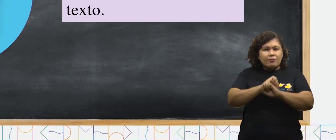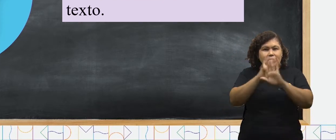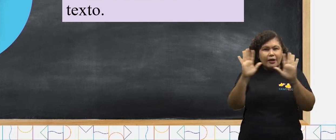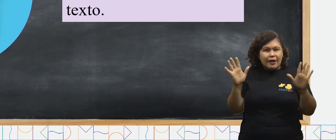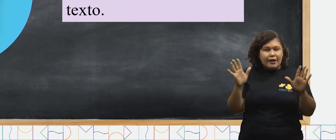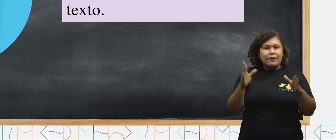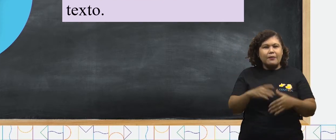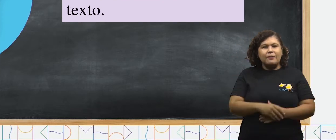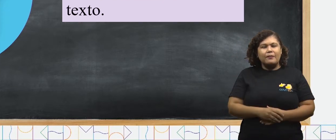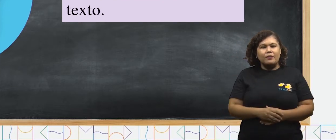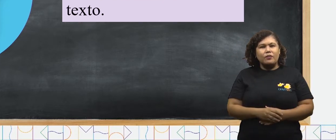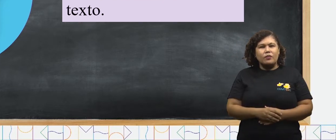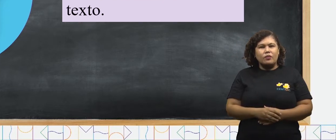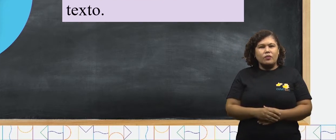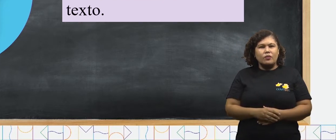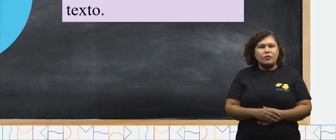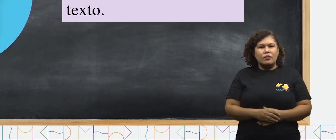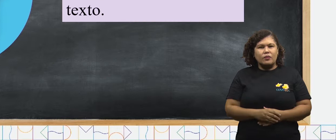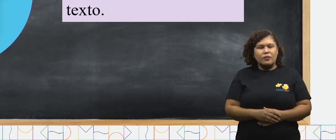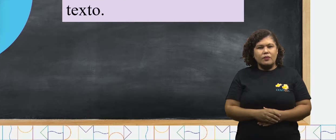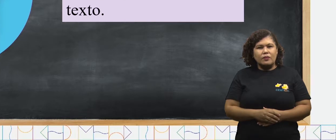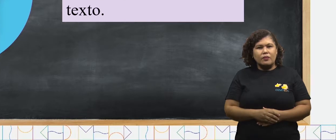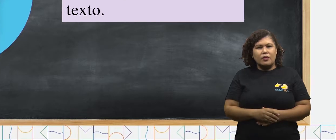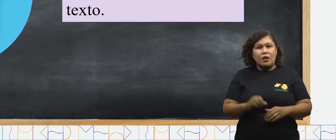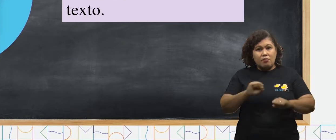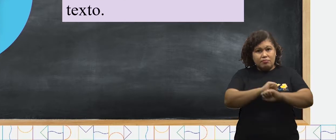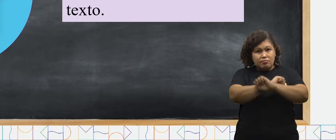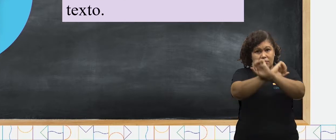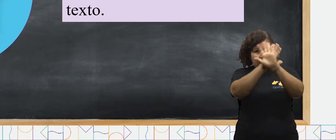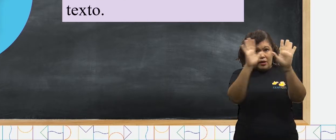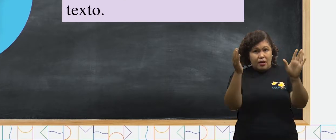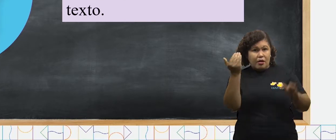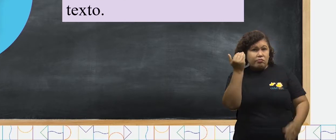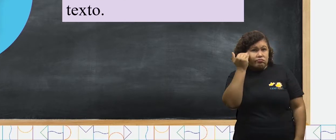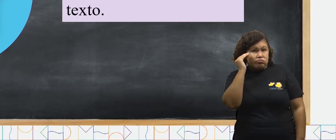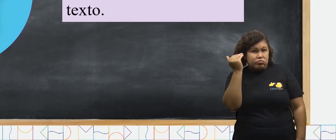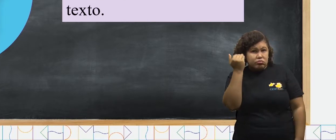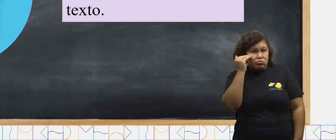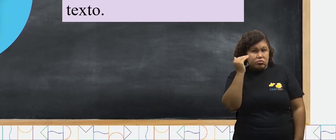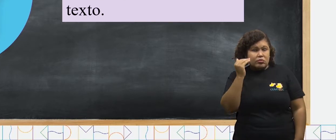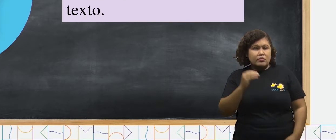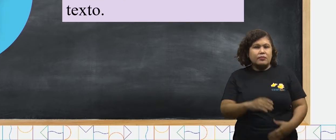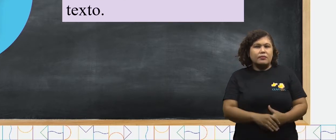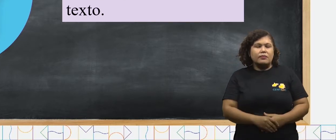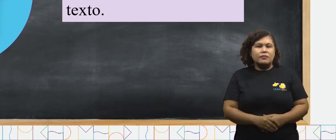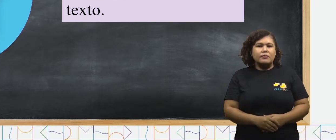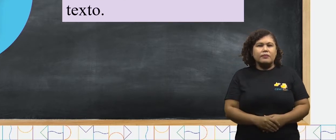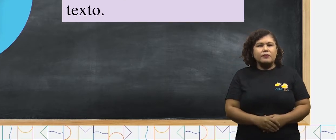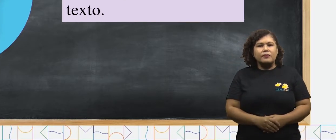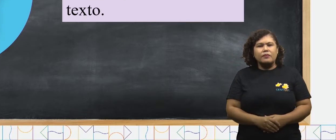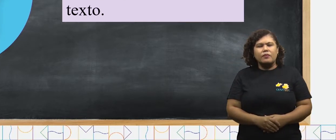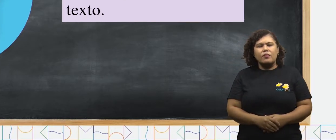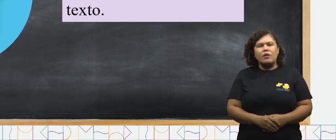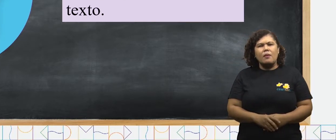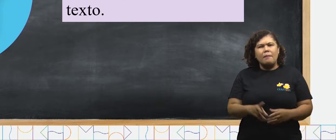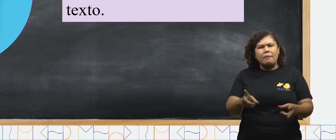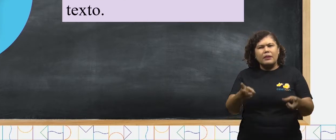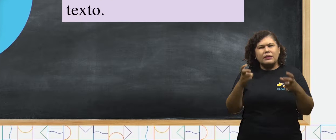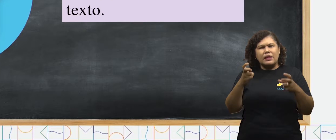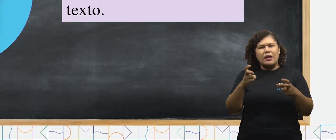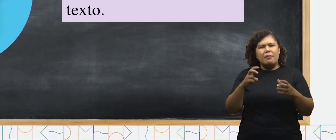texto. Guarde essas palavras: clara e compreensível. Veja que com